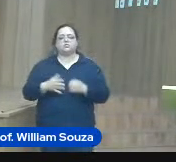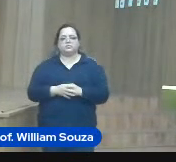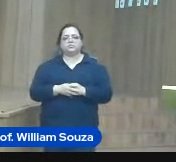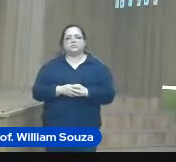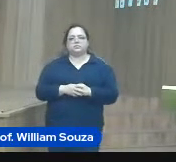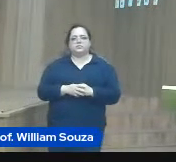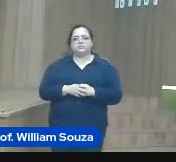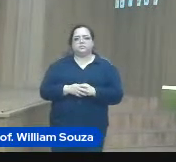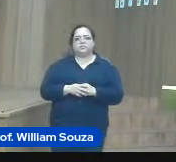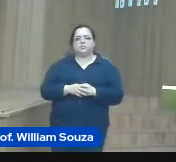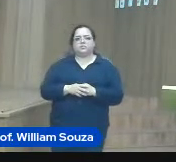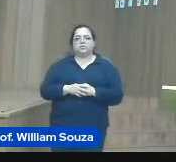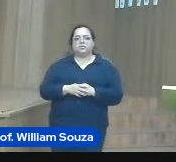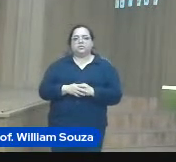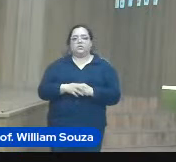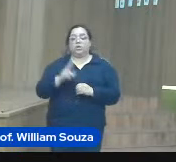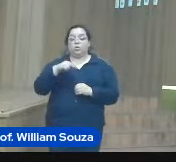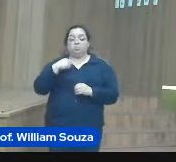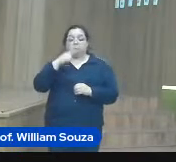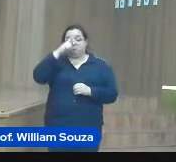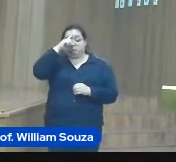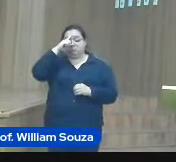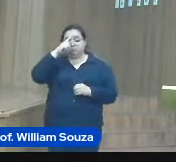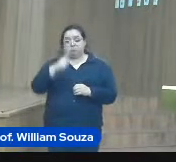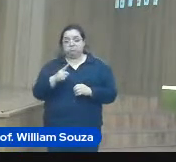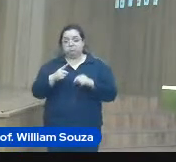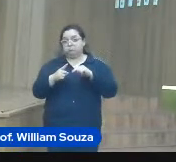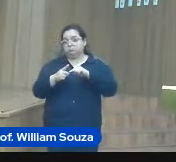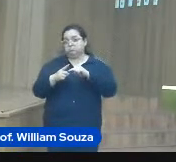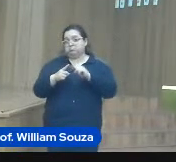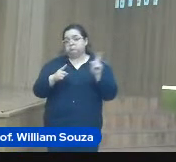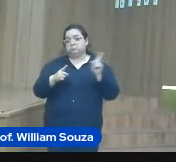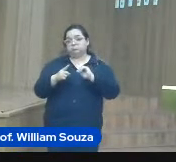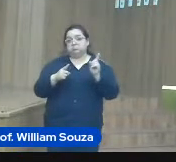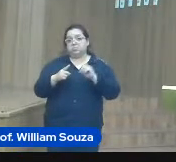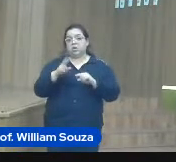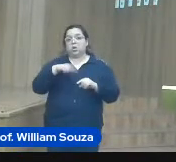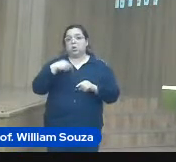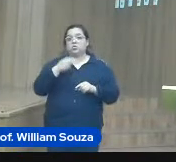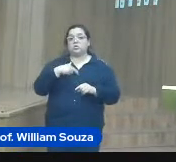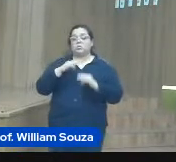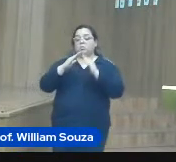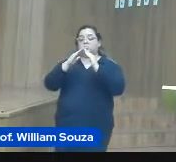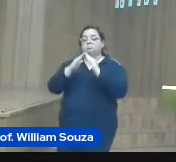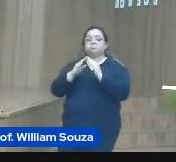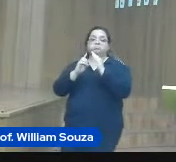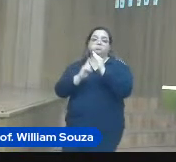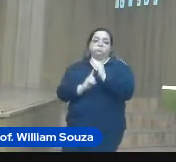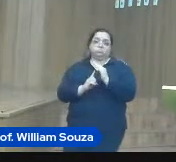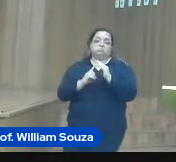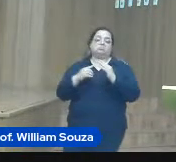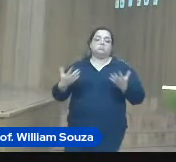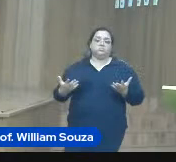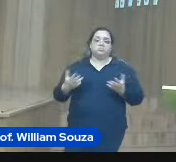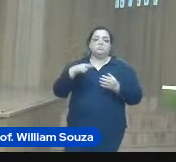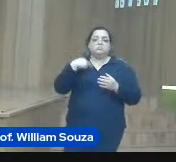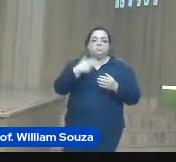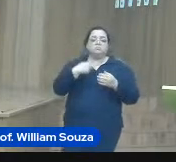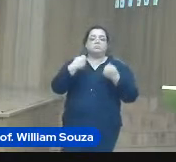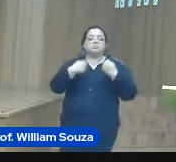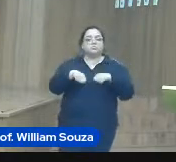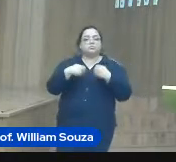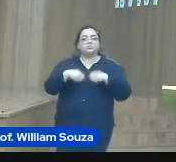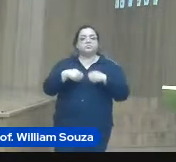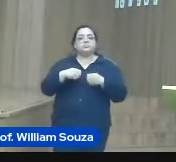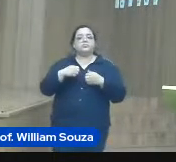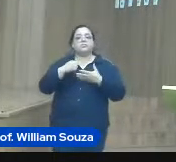Nós não somos donos, nós somos hóspedes aqui. Nós precisamos cuidar do nosso planeta.